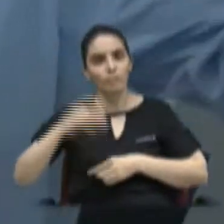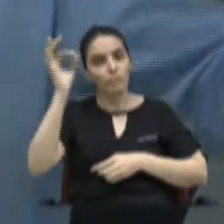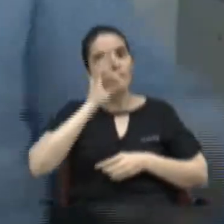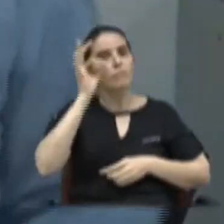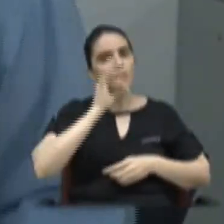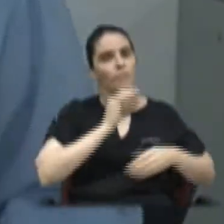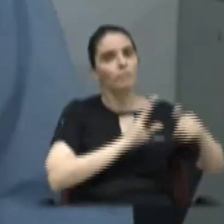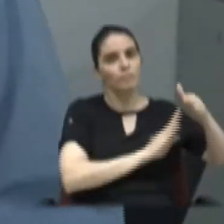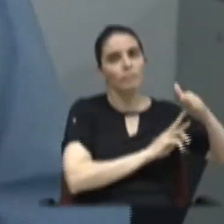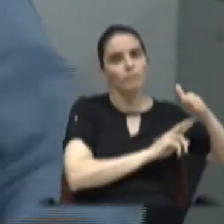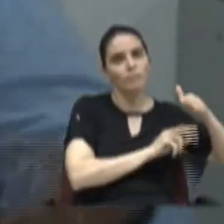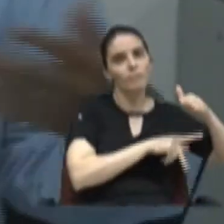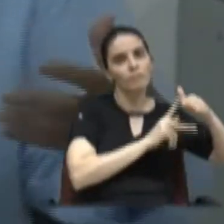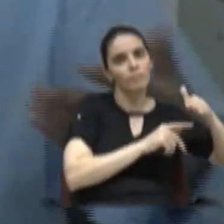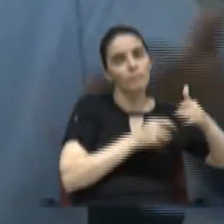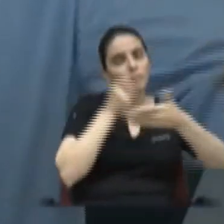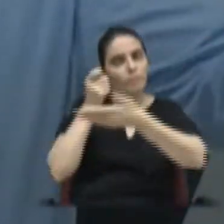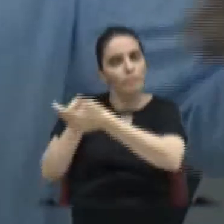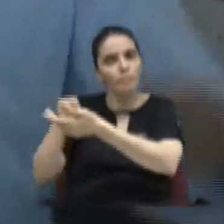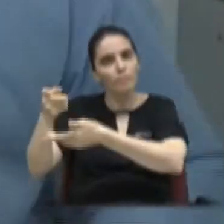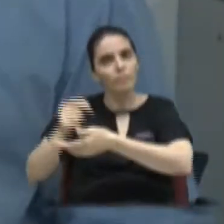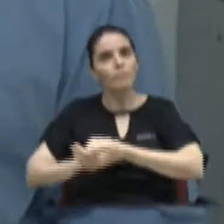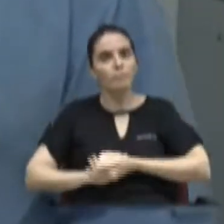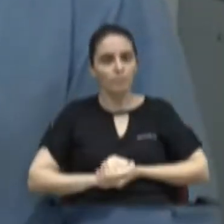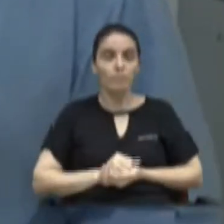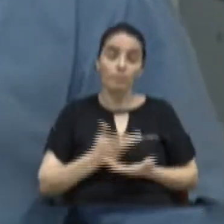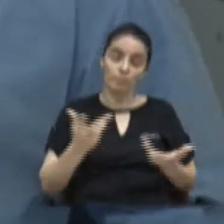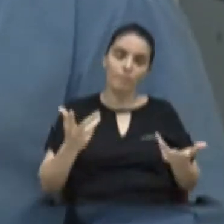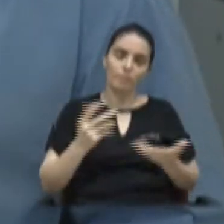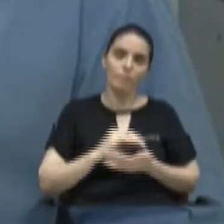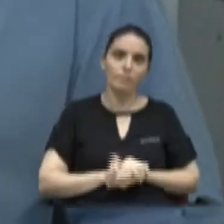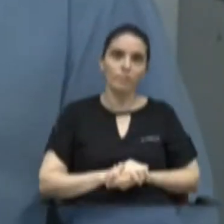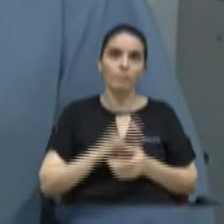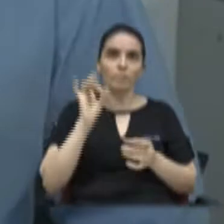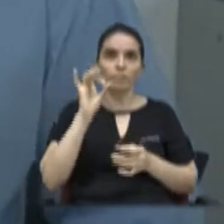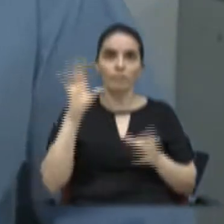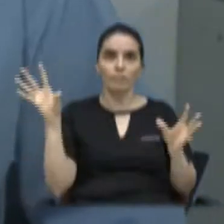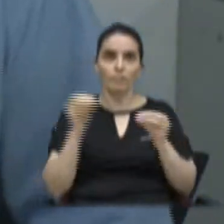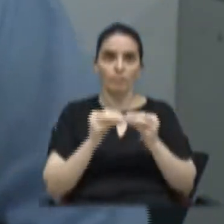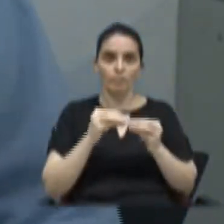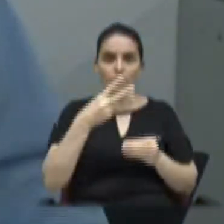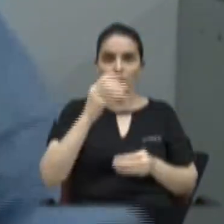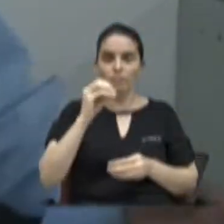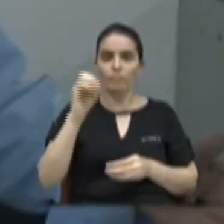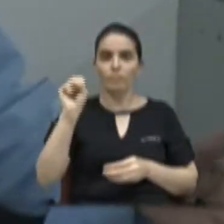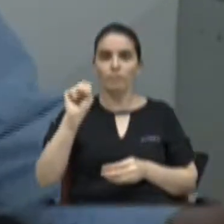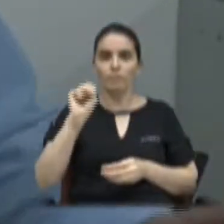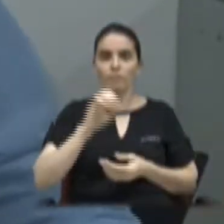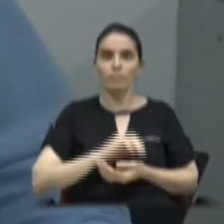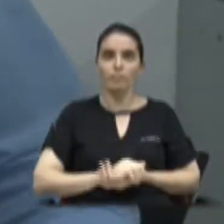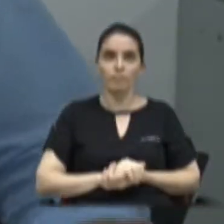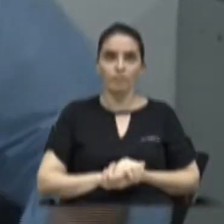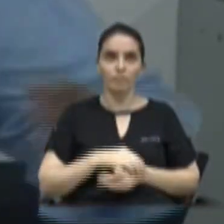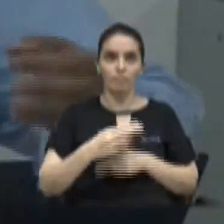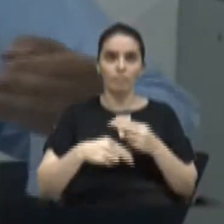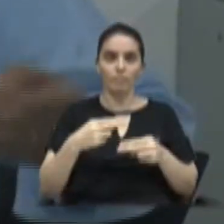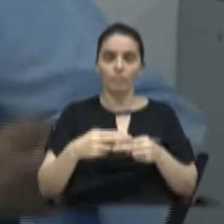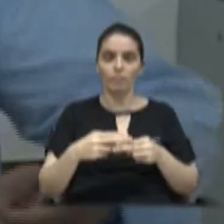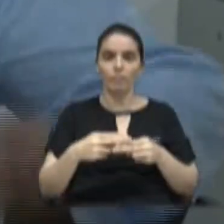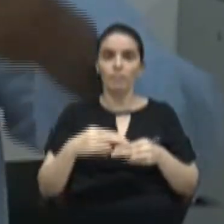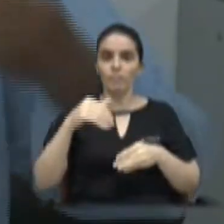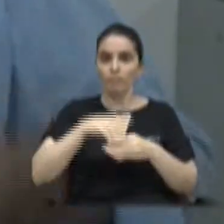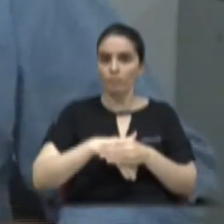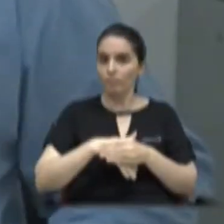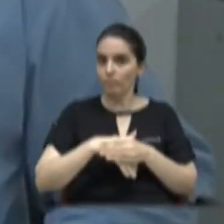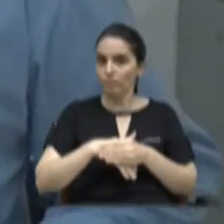BRK. O que ela ganha é uma porcentagem da BRK. Só para encerrar, presidente, me dá 30 segundos. Então, gente, nós estamos votando aqui em favor